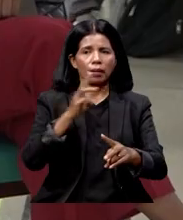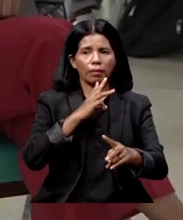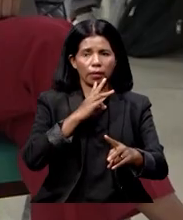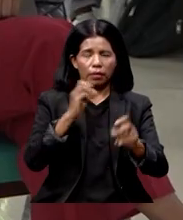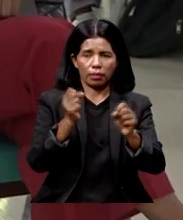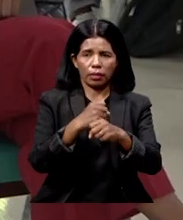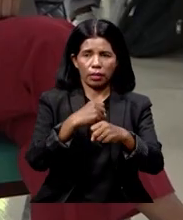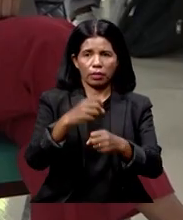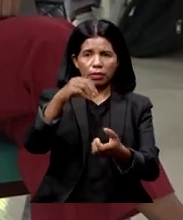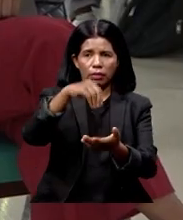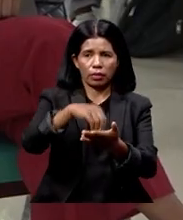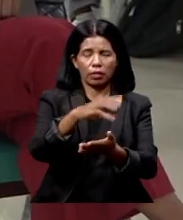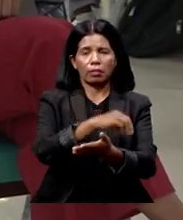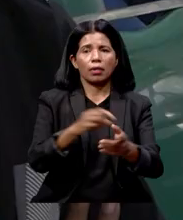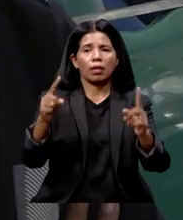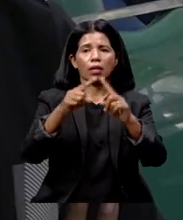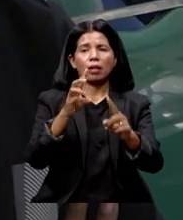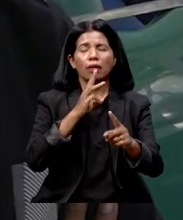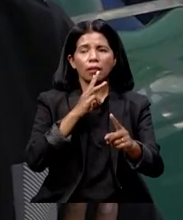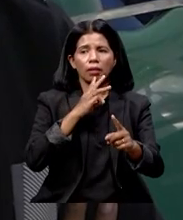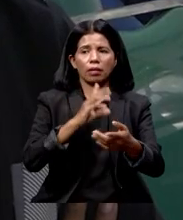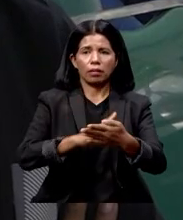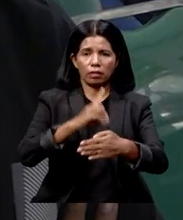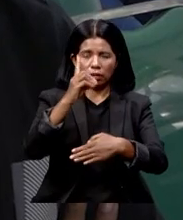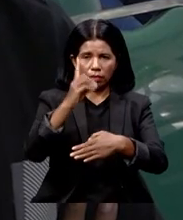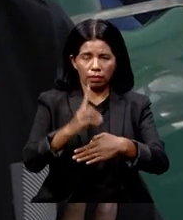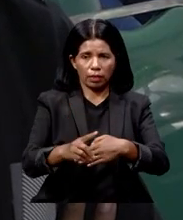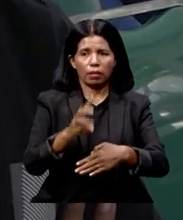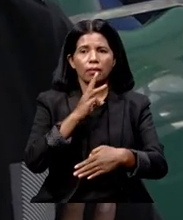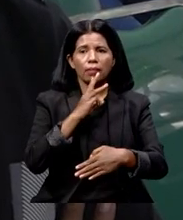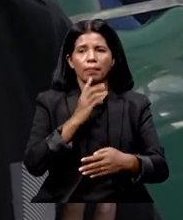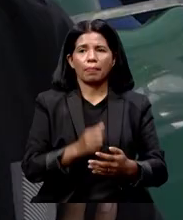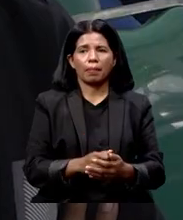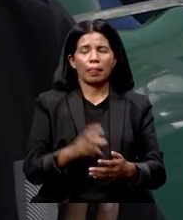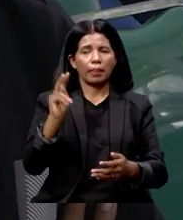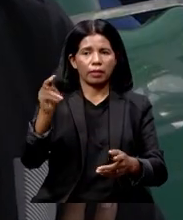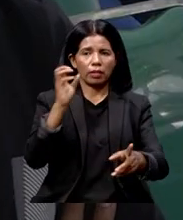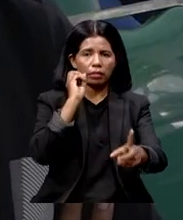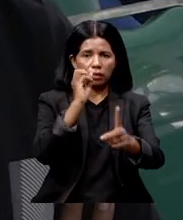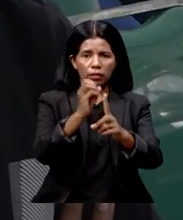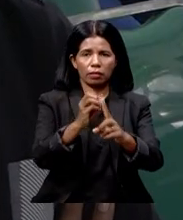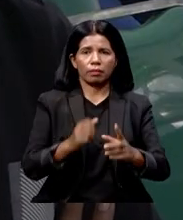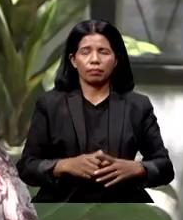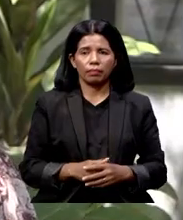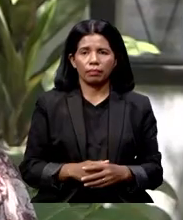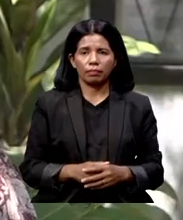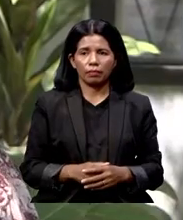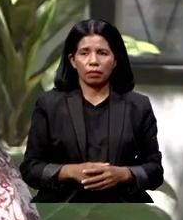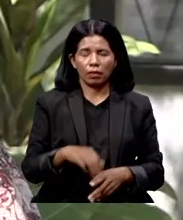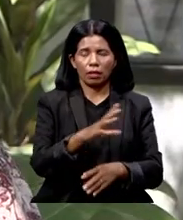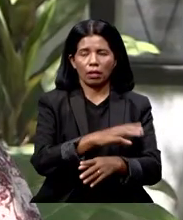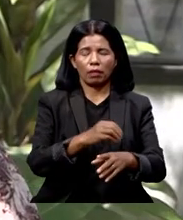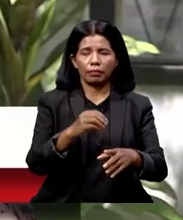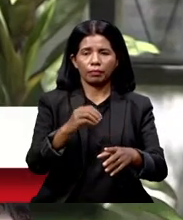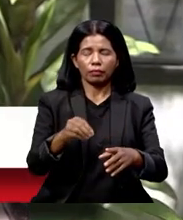bele halo investimento ba B, onde desenvolve sustentabilidade B. Nune objetivo ne maka, a aproximação será